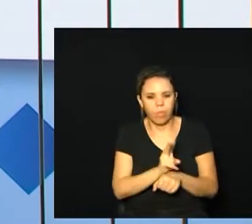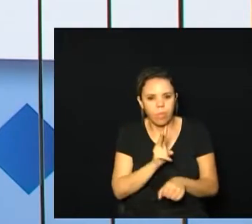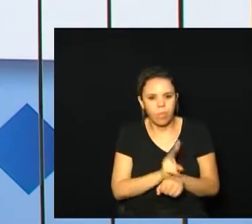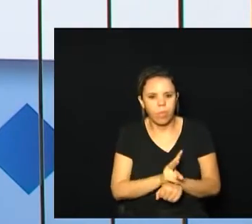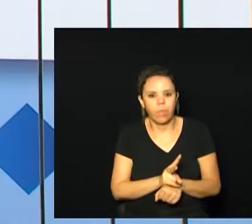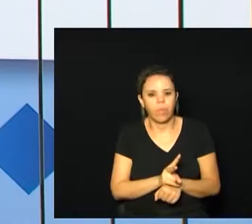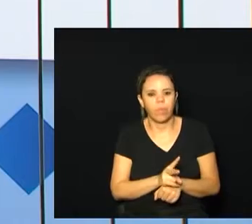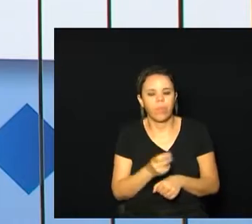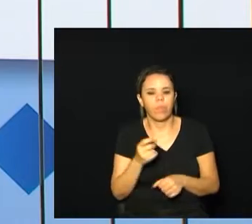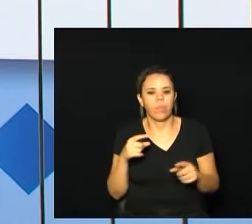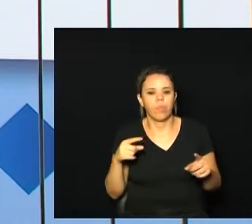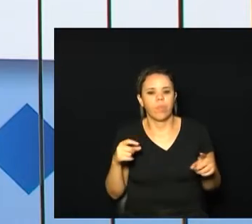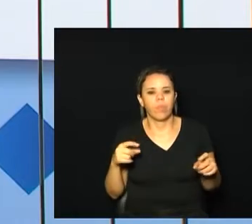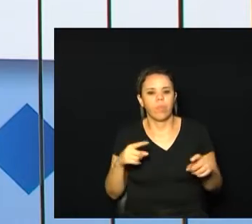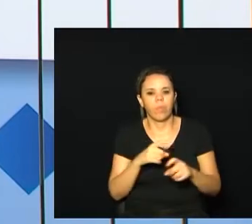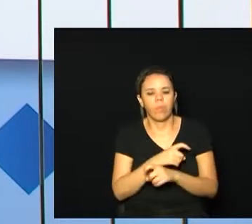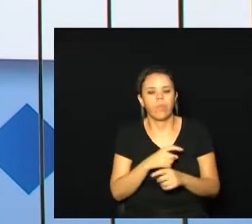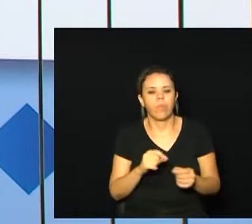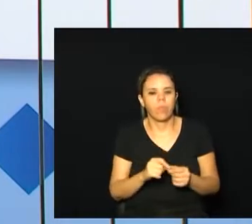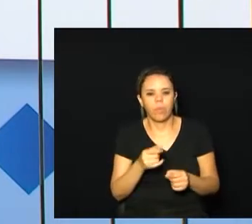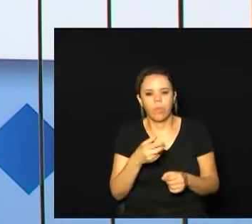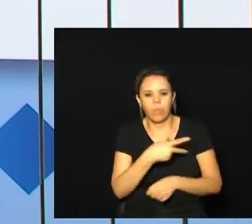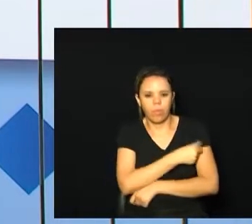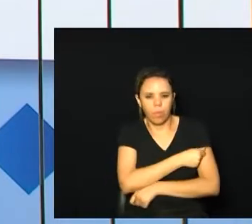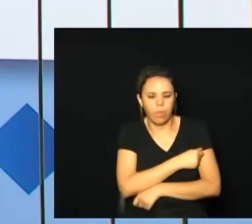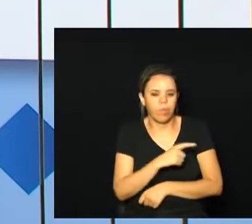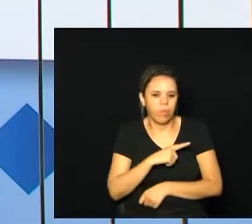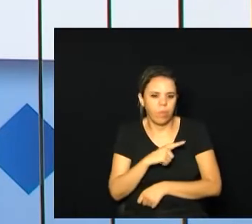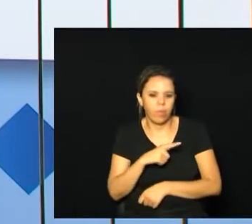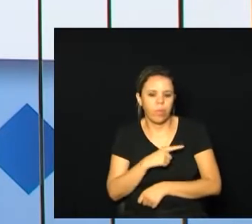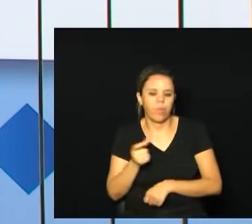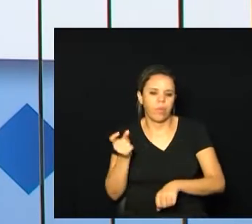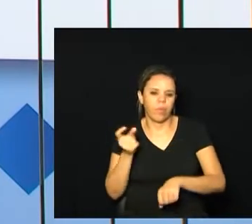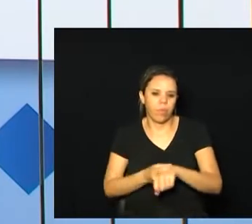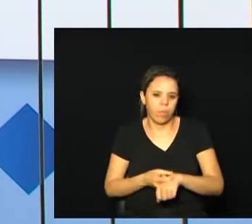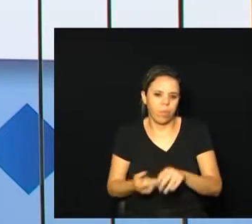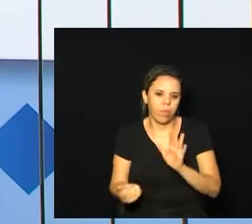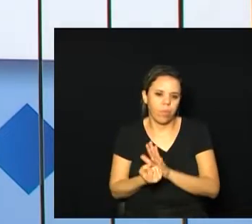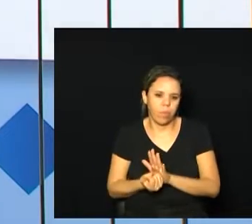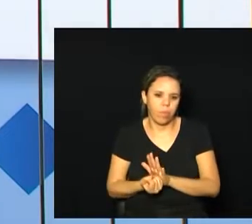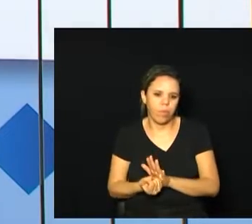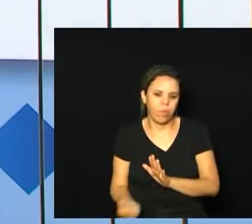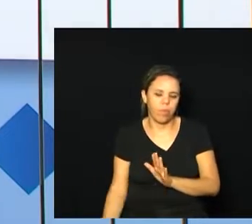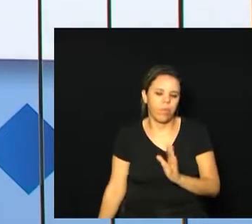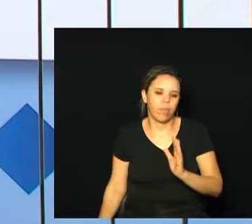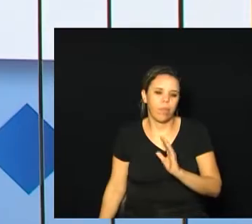de vermifugação, tem a vacinação, tem a microchipagem. Então, olha,